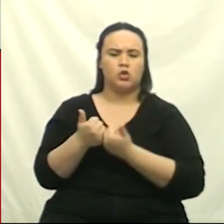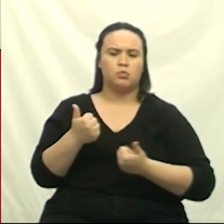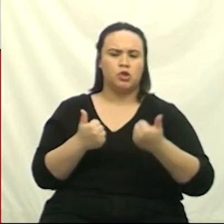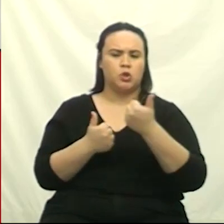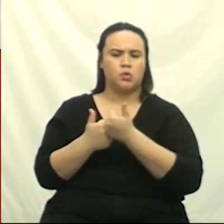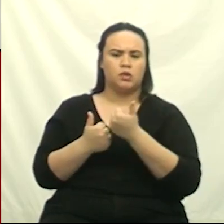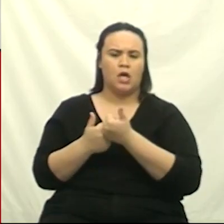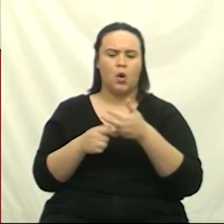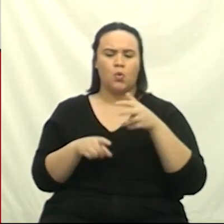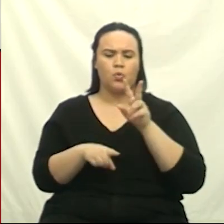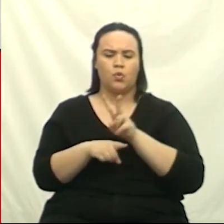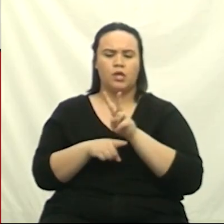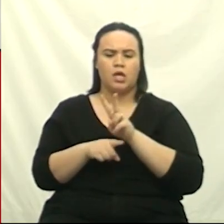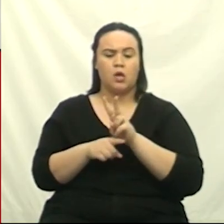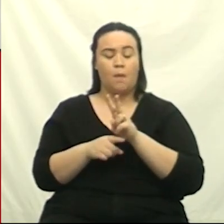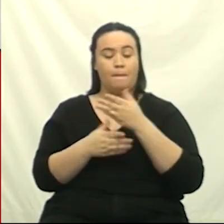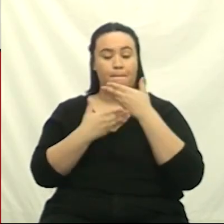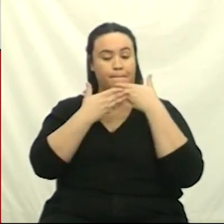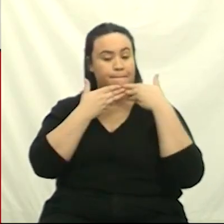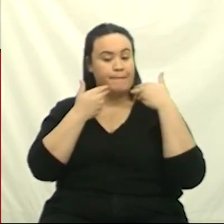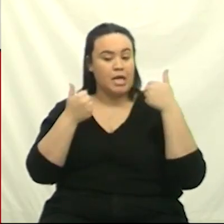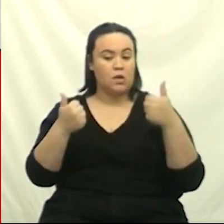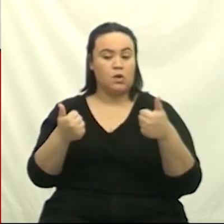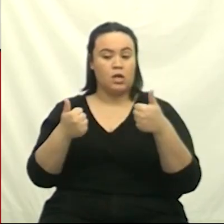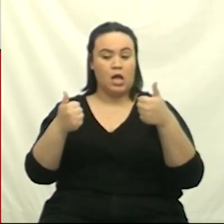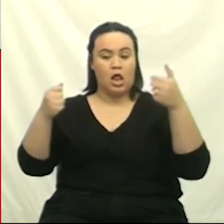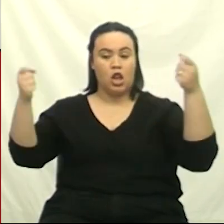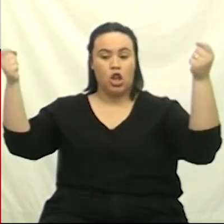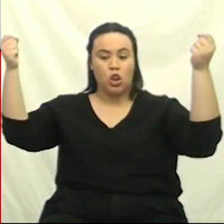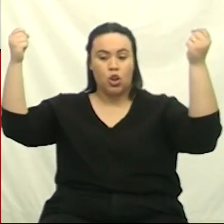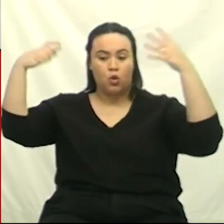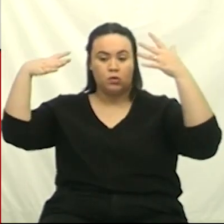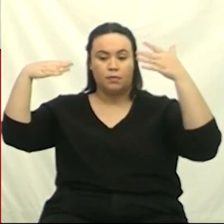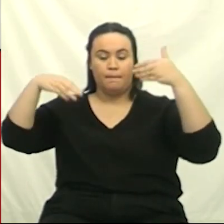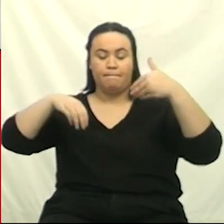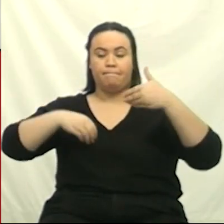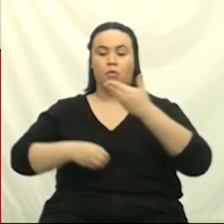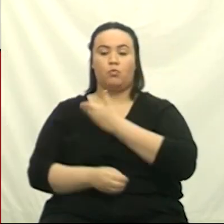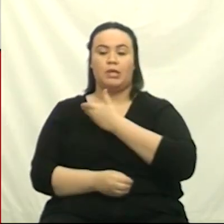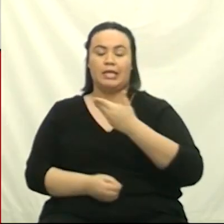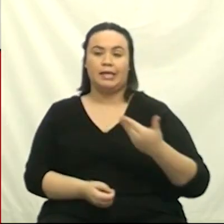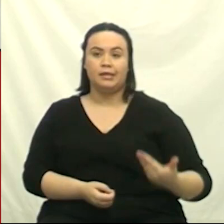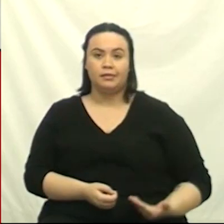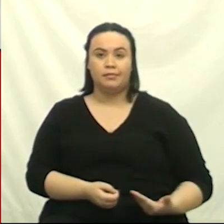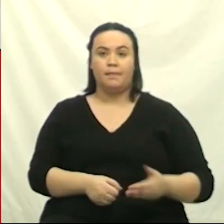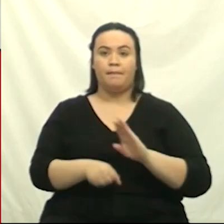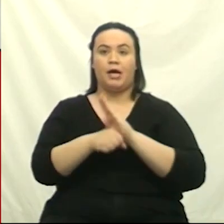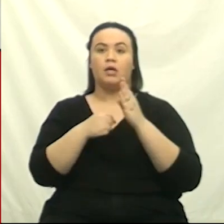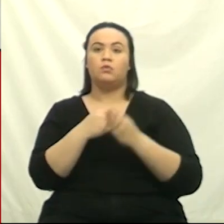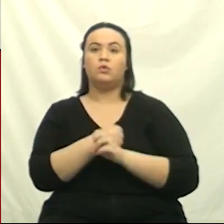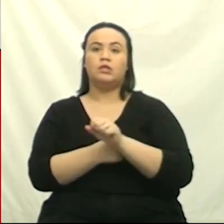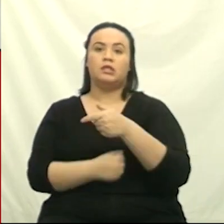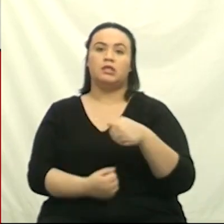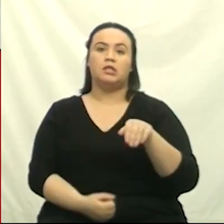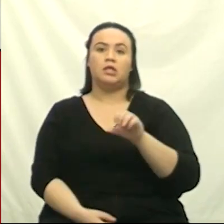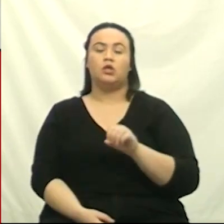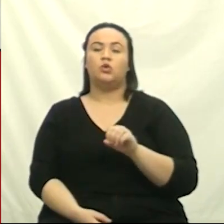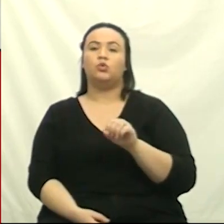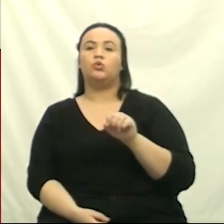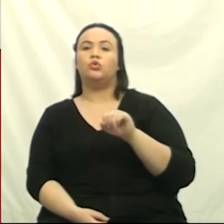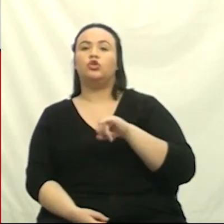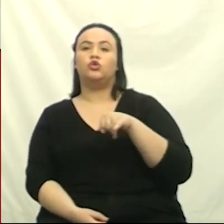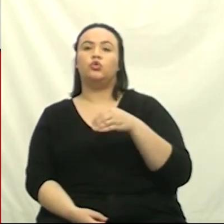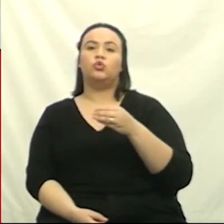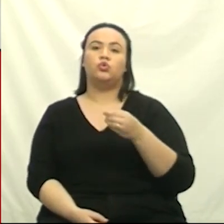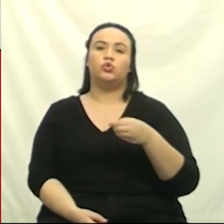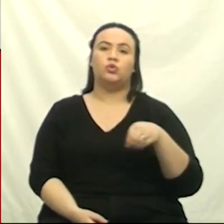manutenção ou ampliação da iluminação pública na rodovia Antônio Darós bairro São João nas proximidades